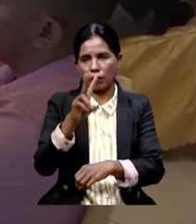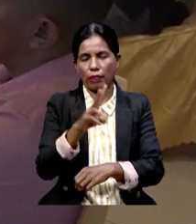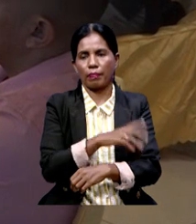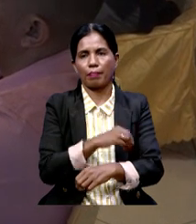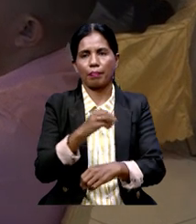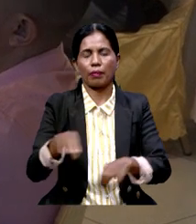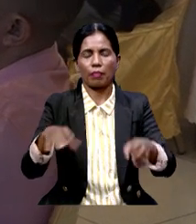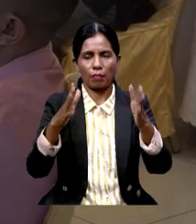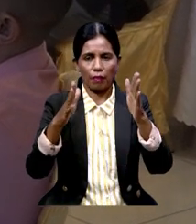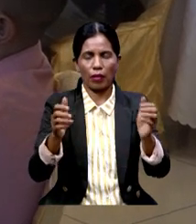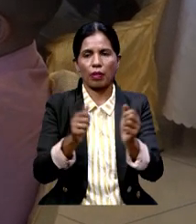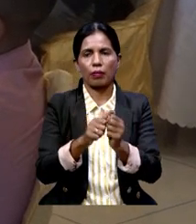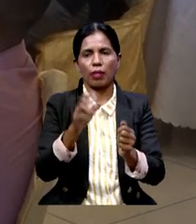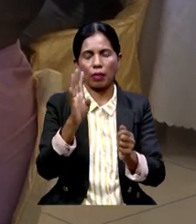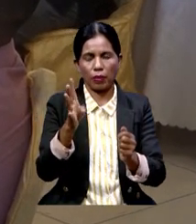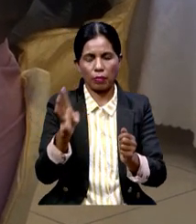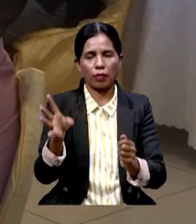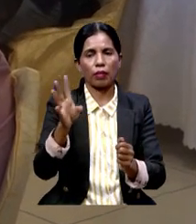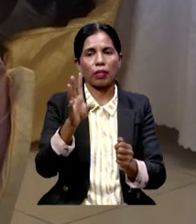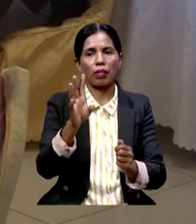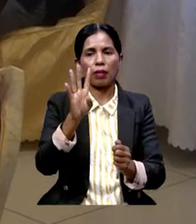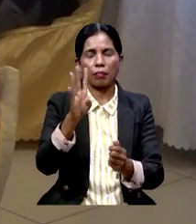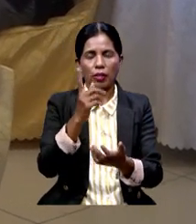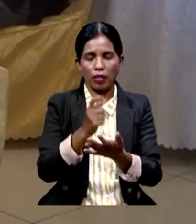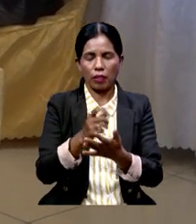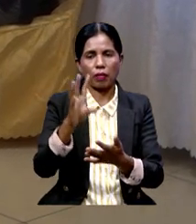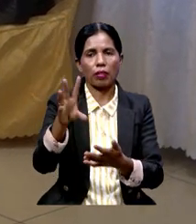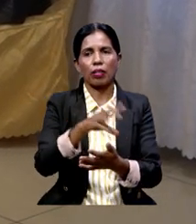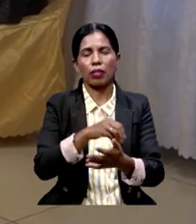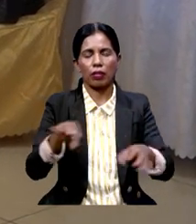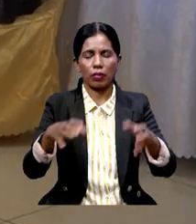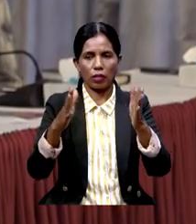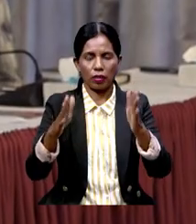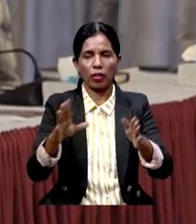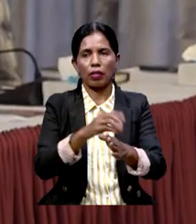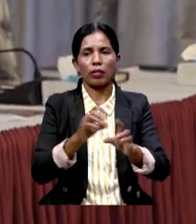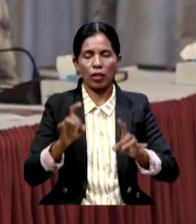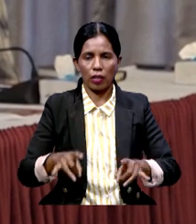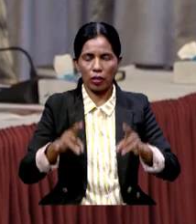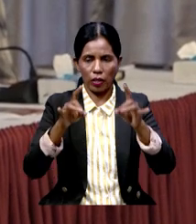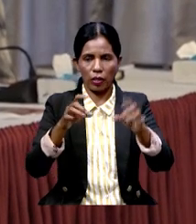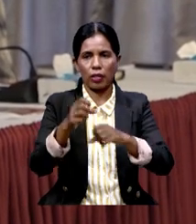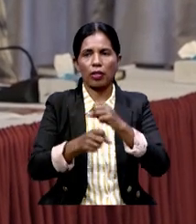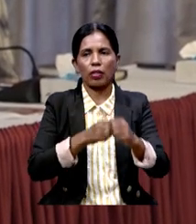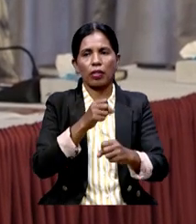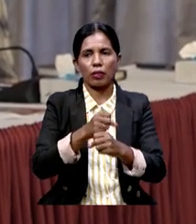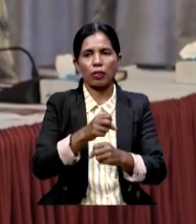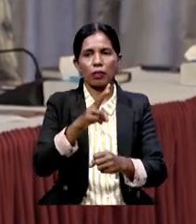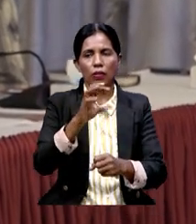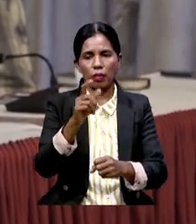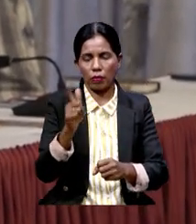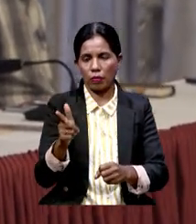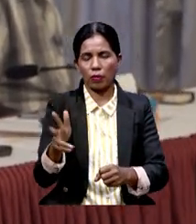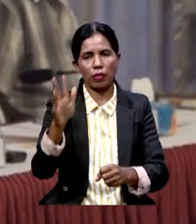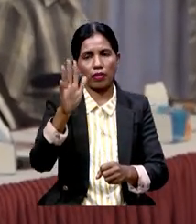na Rihun Hatulu Resine aplica para a vaga Seasonal Worker Program Austrália e atina Rihun Resintolo e